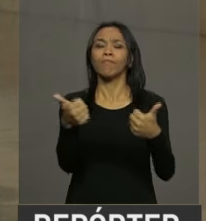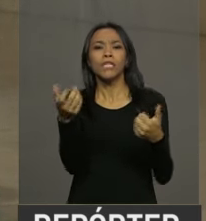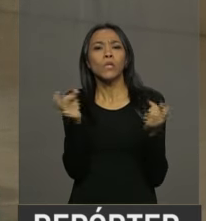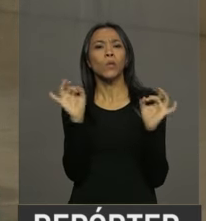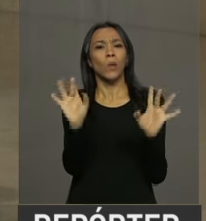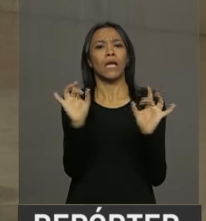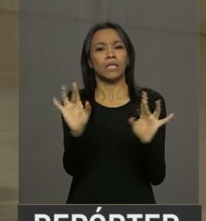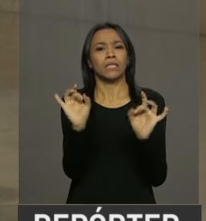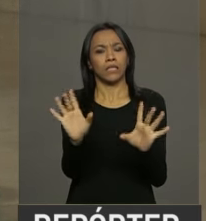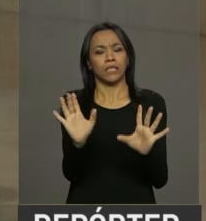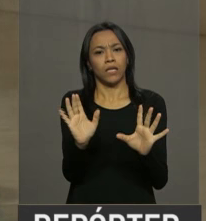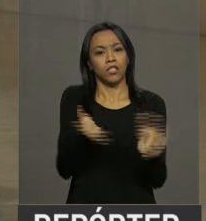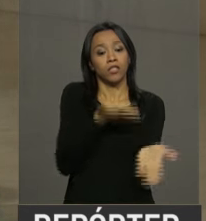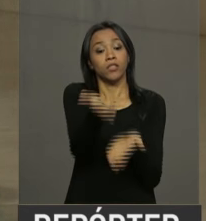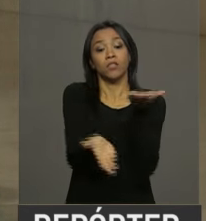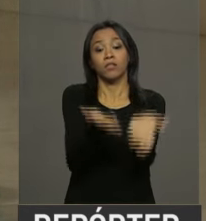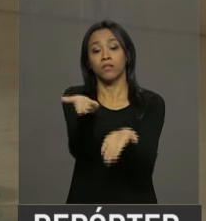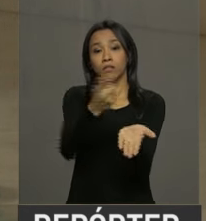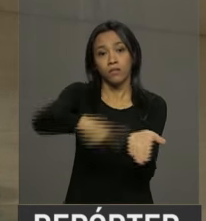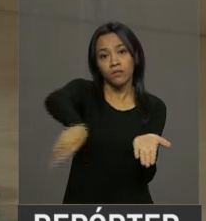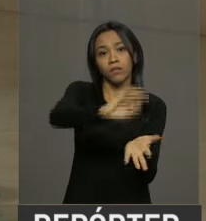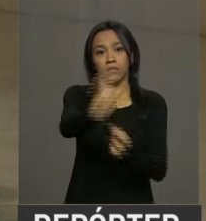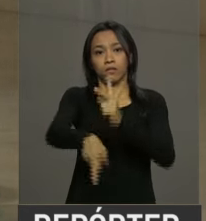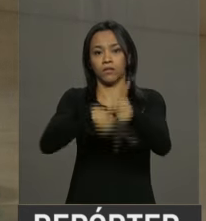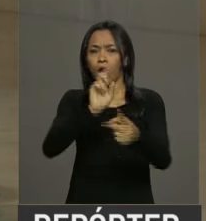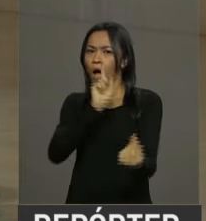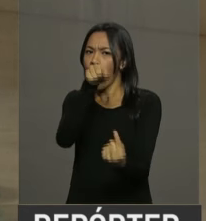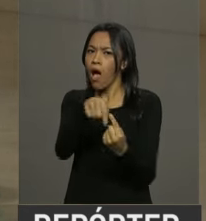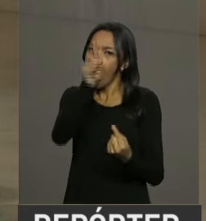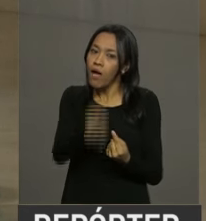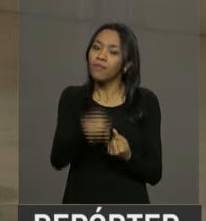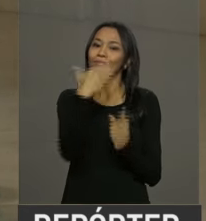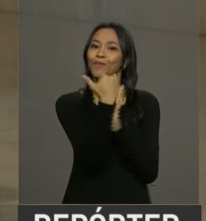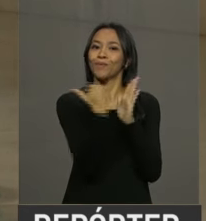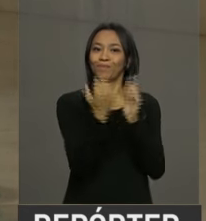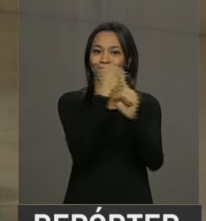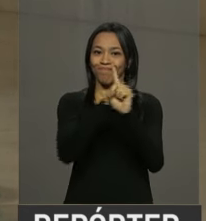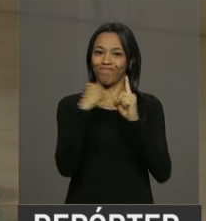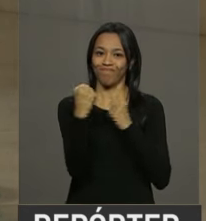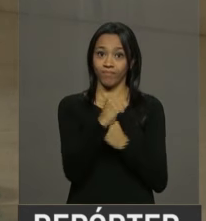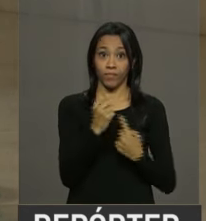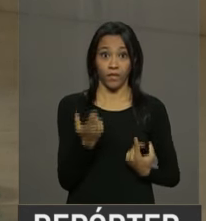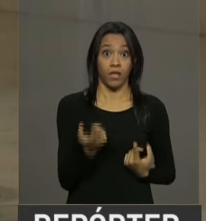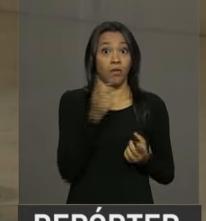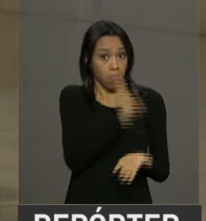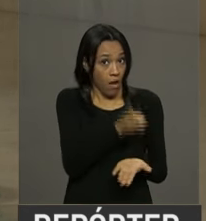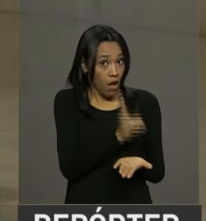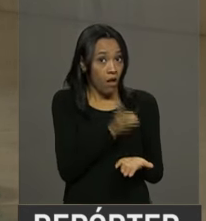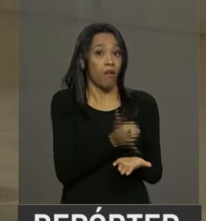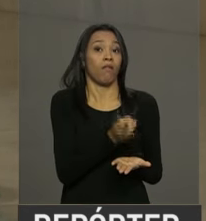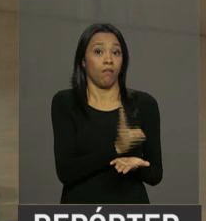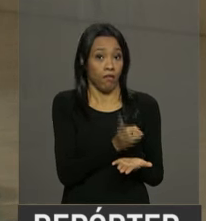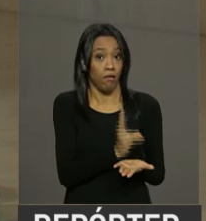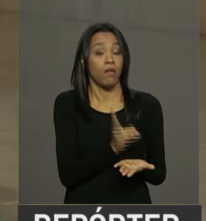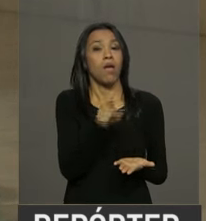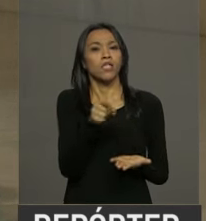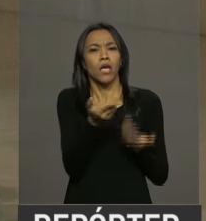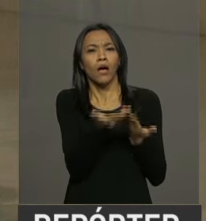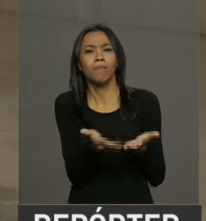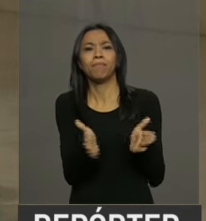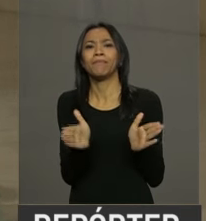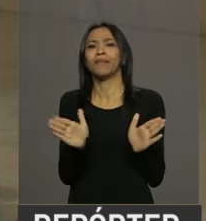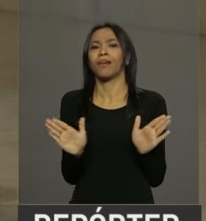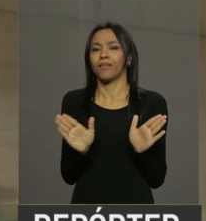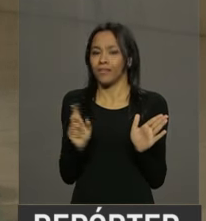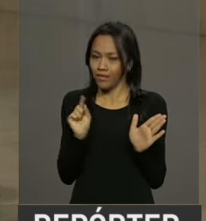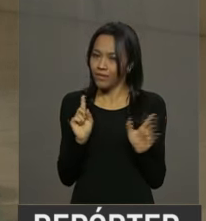dos serviços prestados à população. E a ideia é que os programas sociais, além de mantidos, sejam ampliados